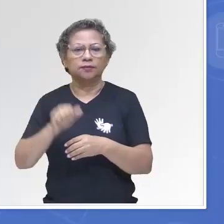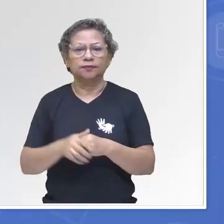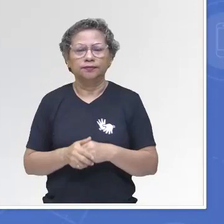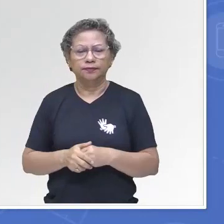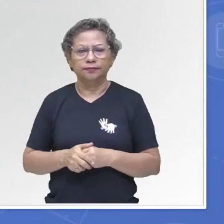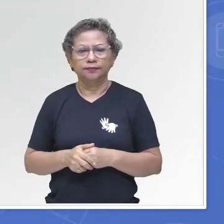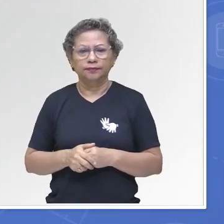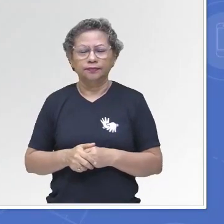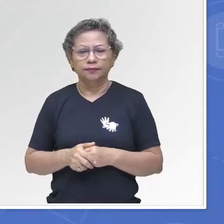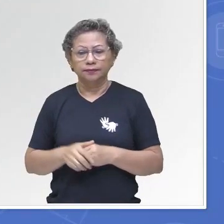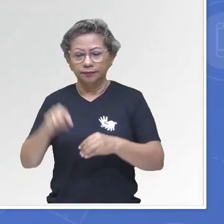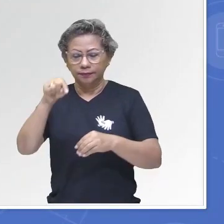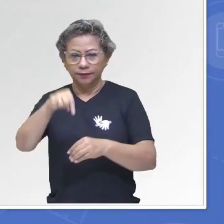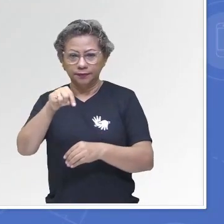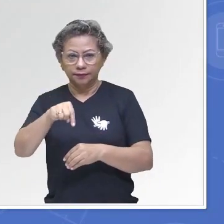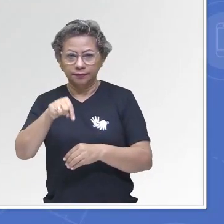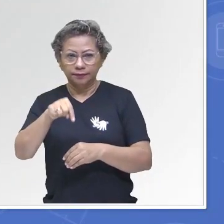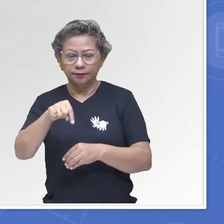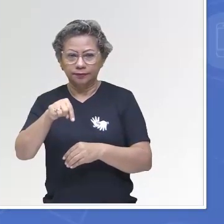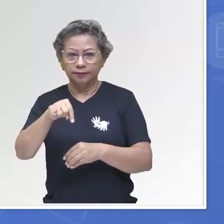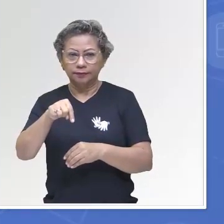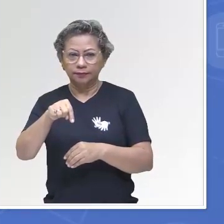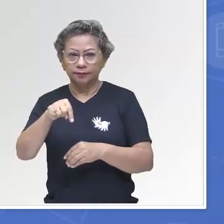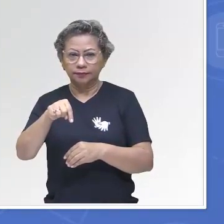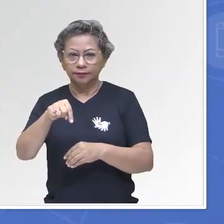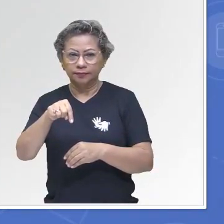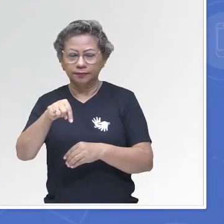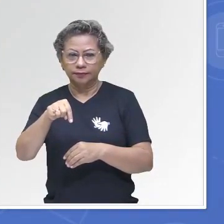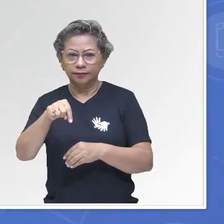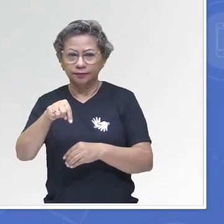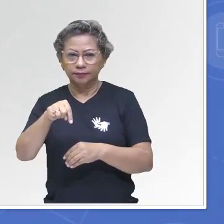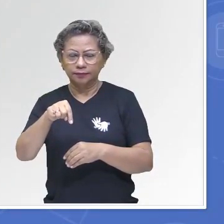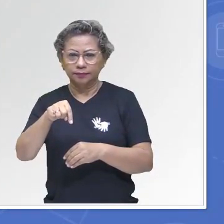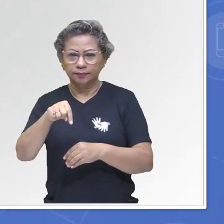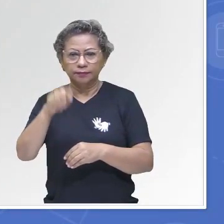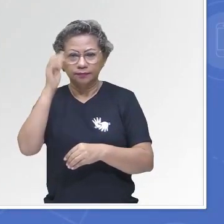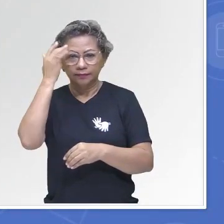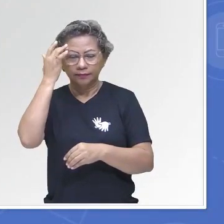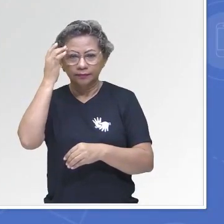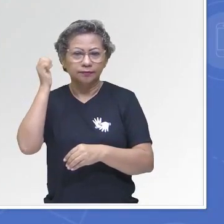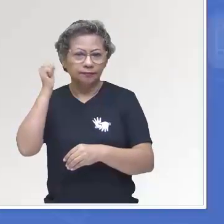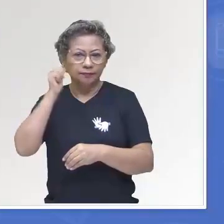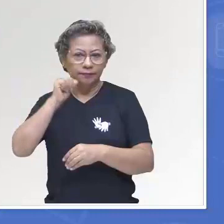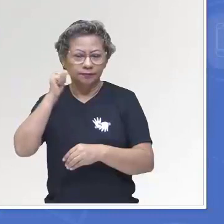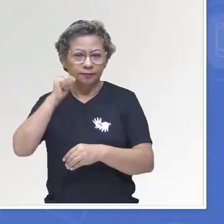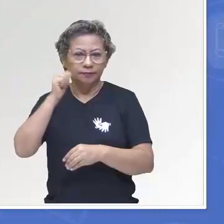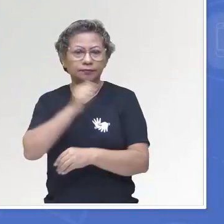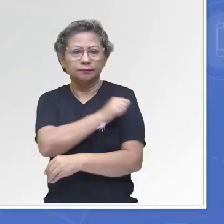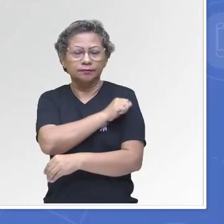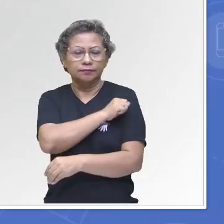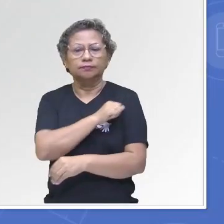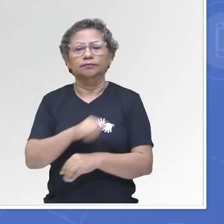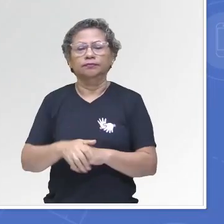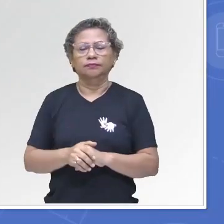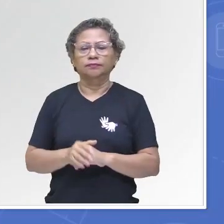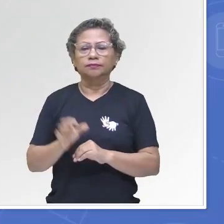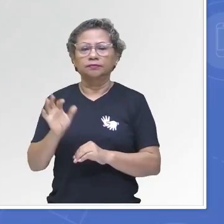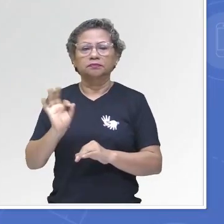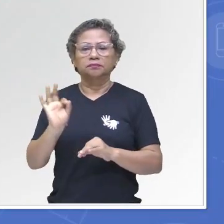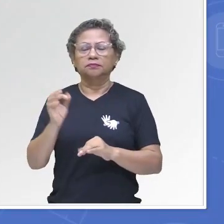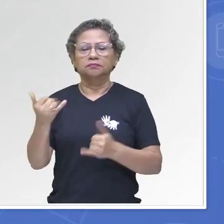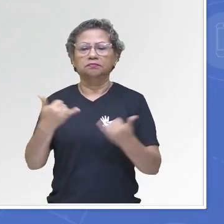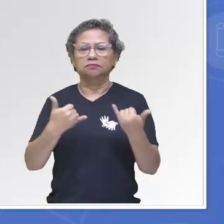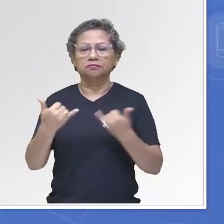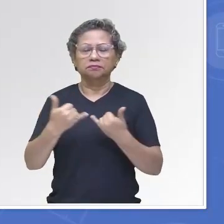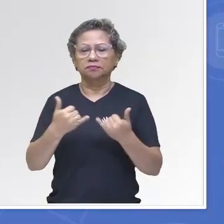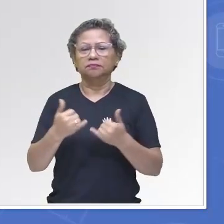questão, amostragem estratificada. É o que ela acha, beleza. Daqui a pouco você vai ter certeza na nossa correção, tá